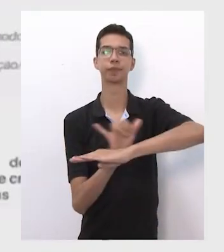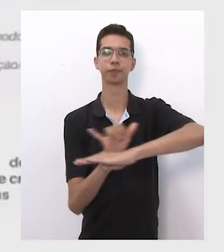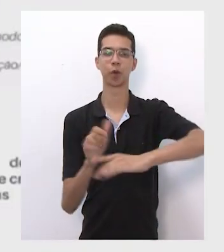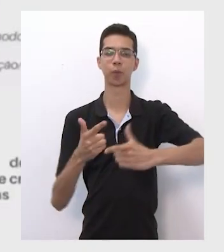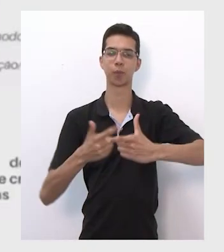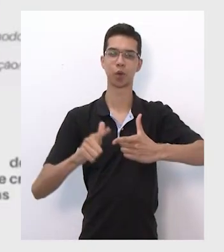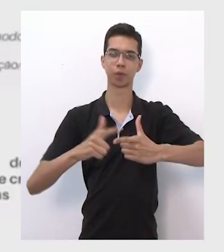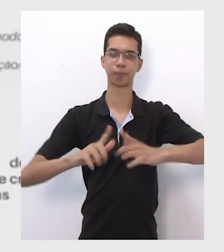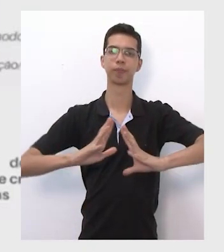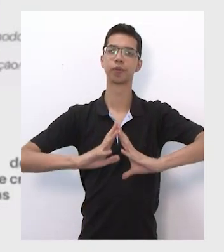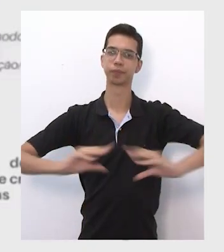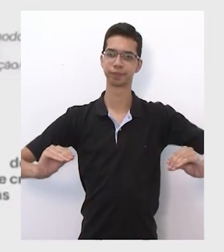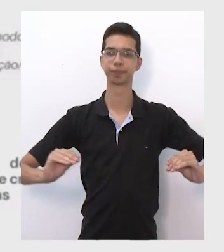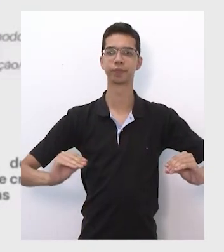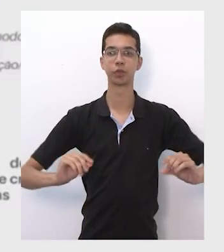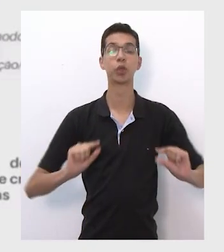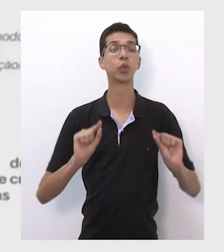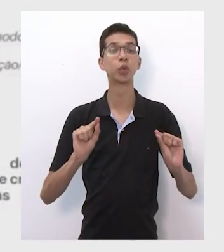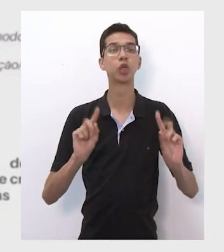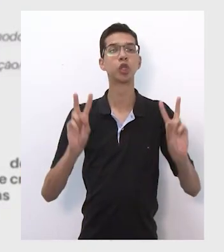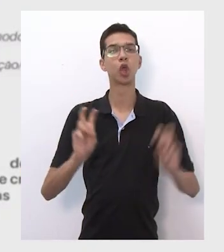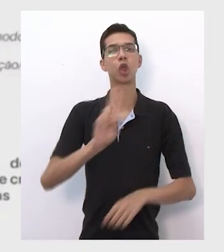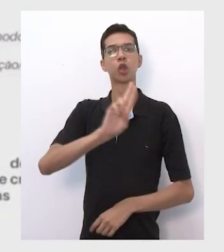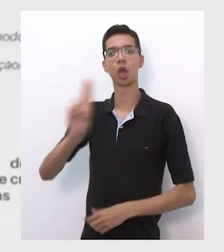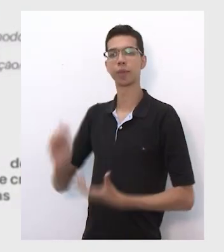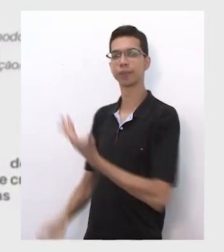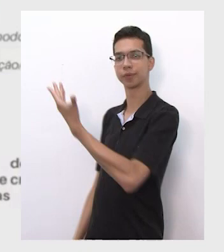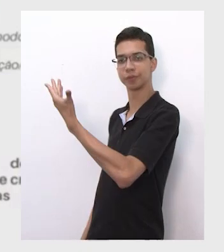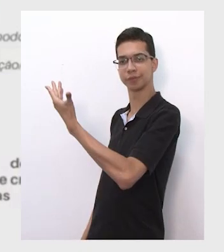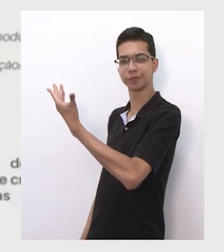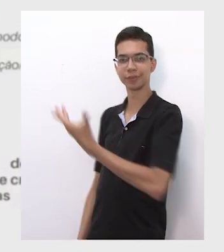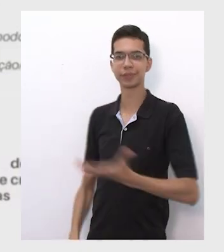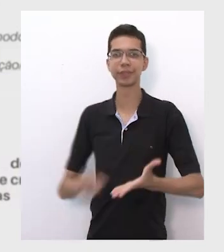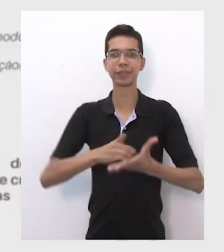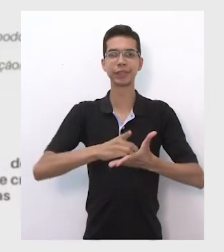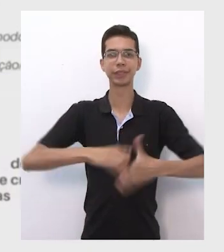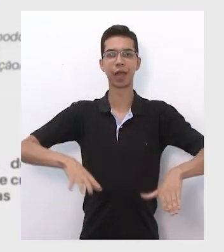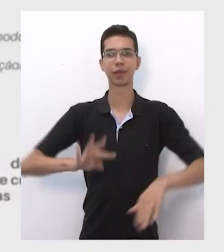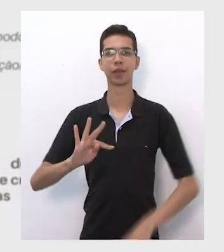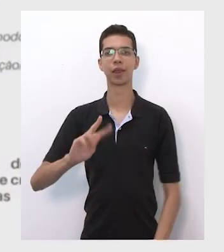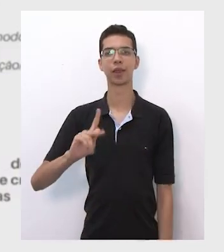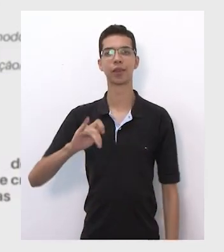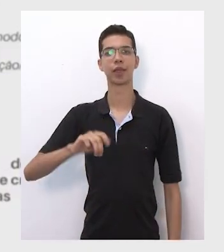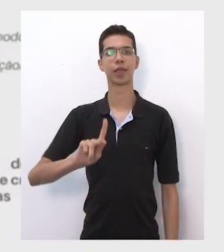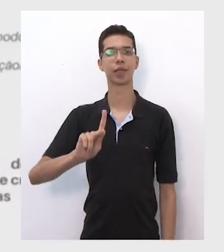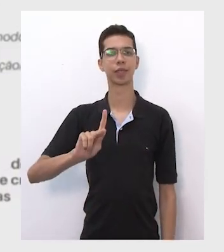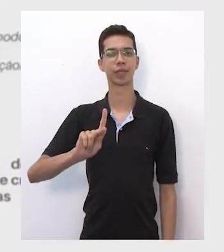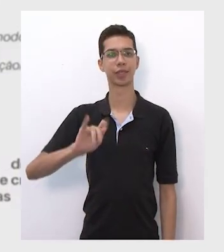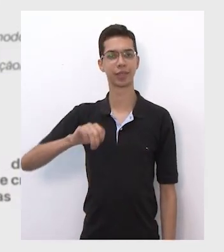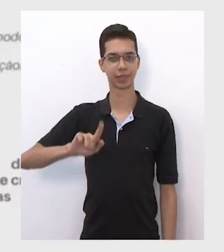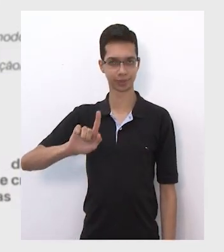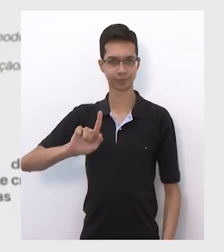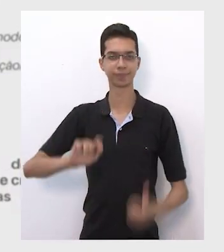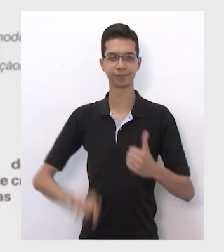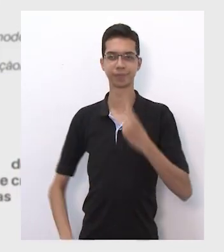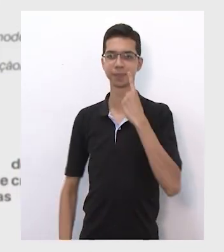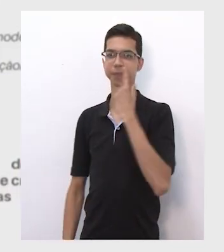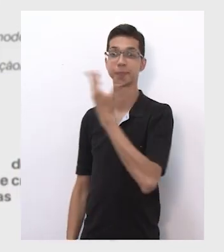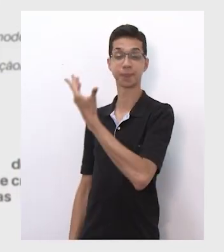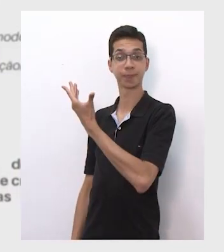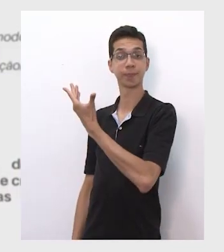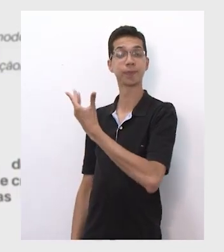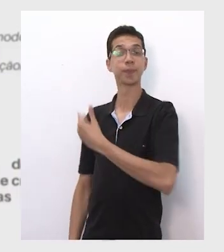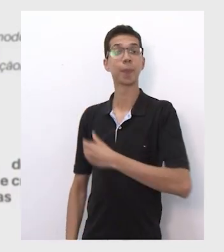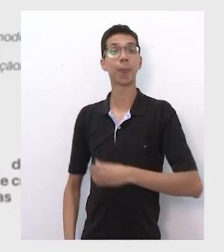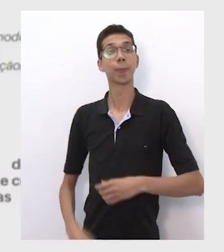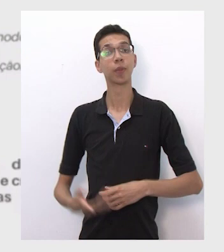essa abordagem se chama Design Thinking. Tá? Então aqui eu vou trazer para vocês o que é essa abordagem. O objetivo dessa aula é que